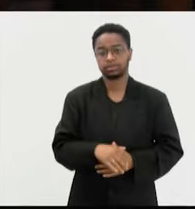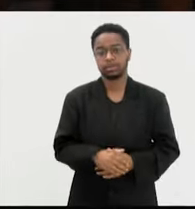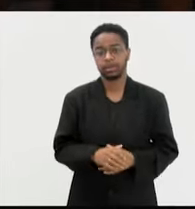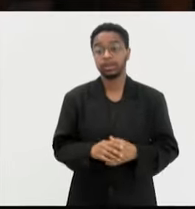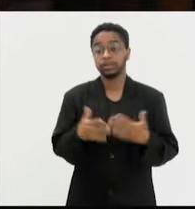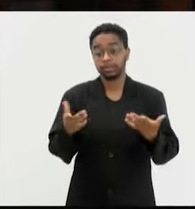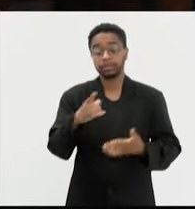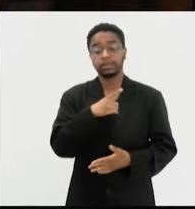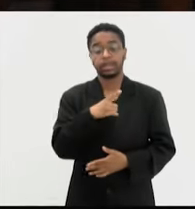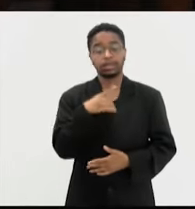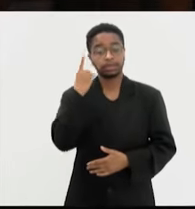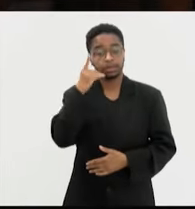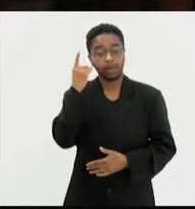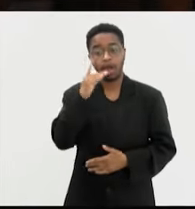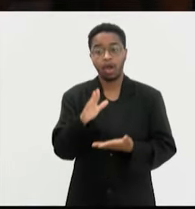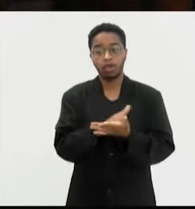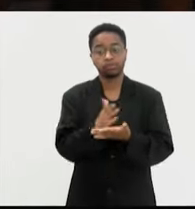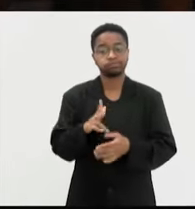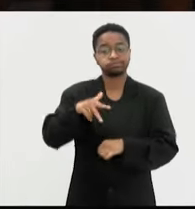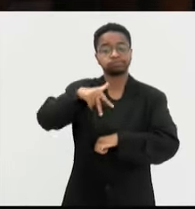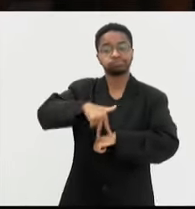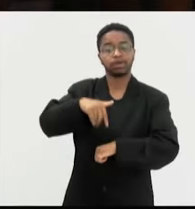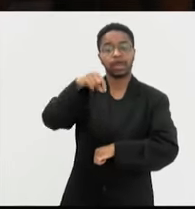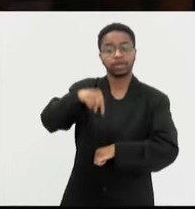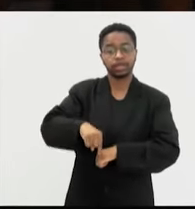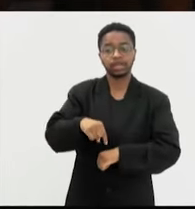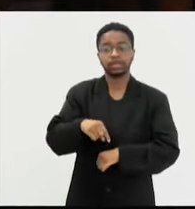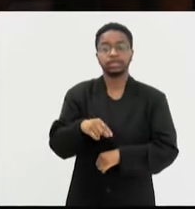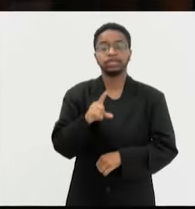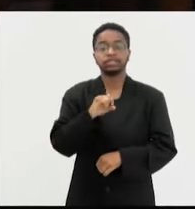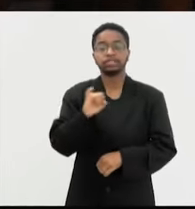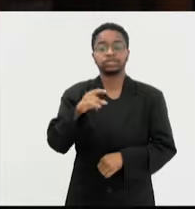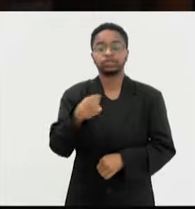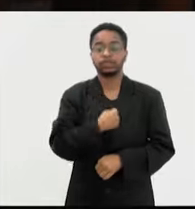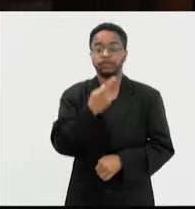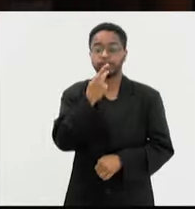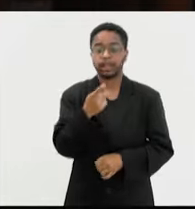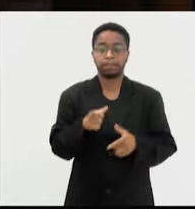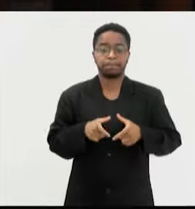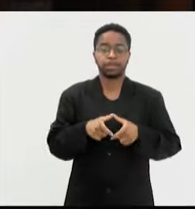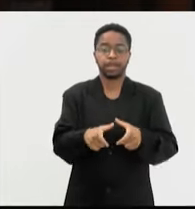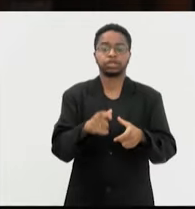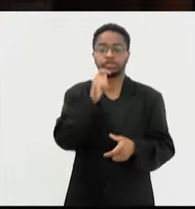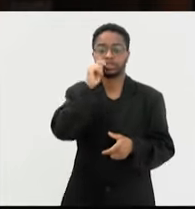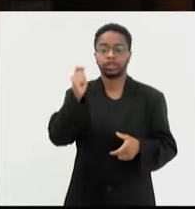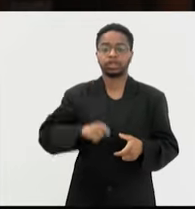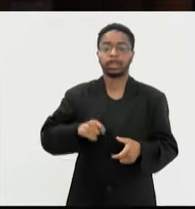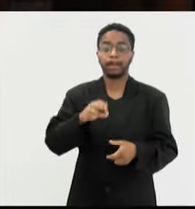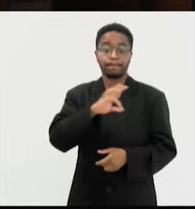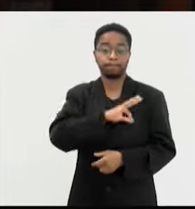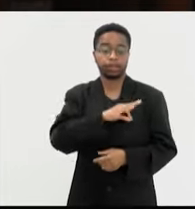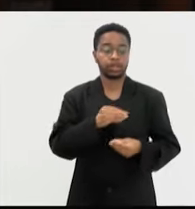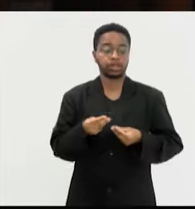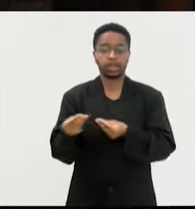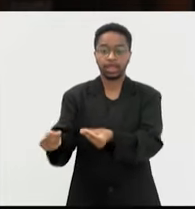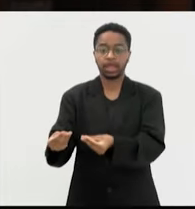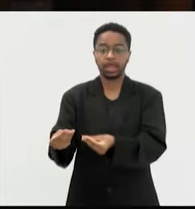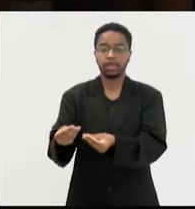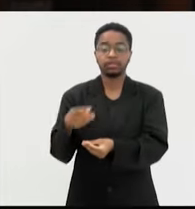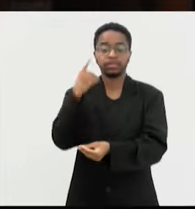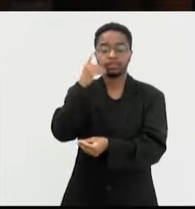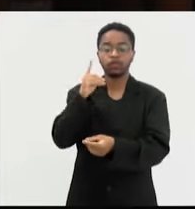Deputado Dino que usa essa Tribuna aqui que quando a gente vai voltar aqui uma medalha tir dente para policial militar o deputado vota